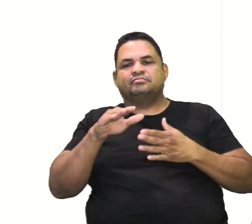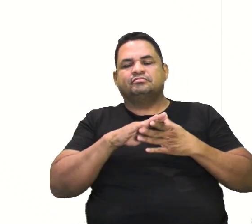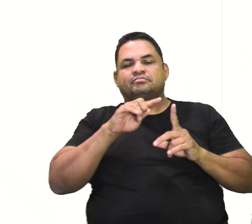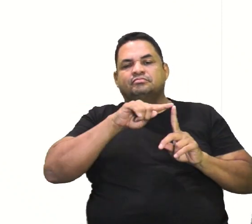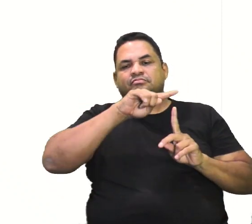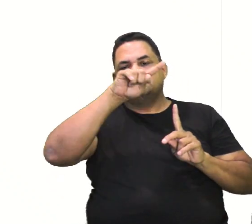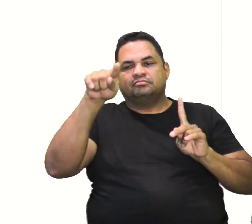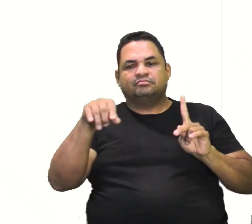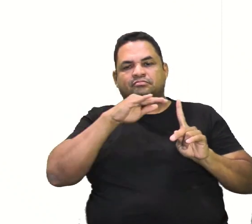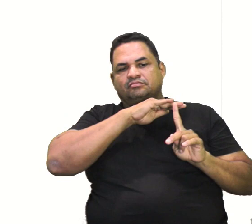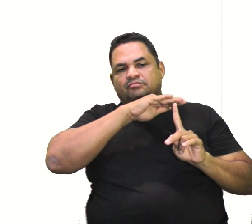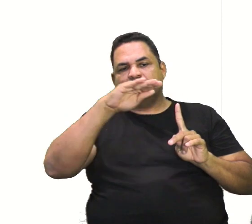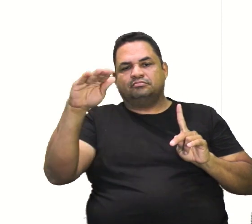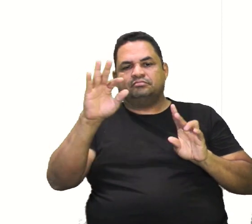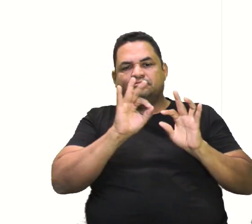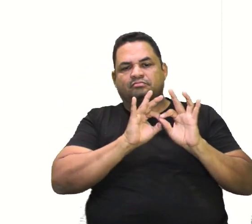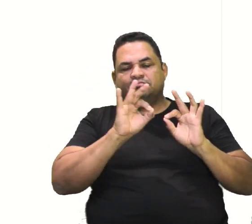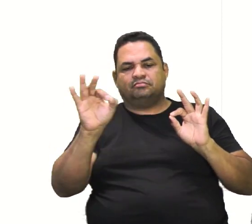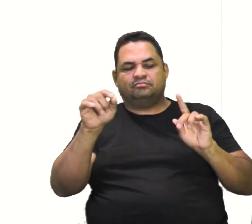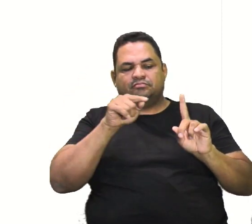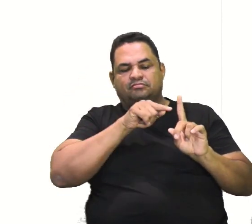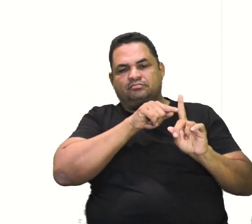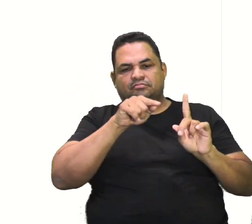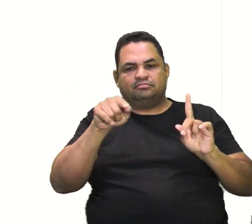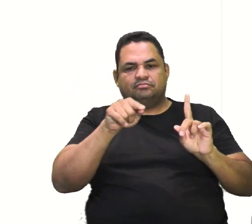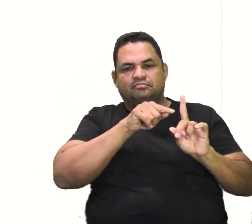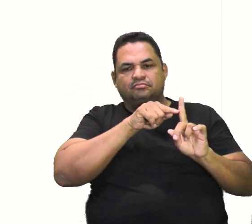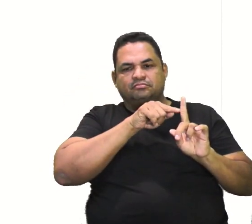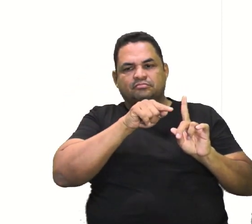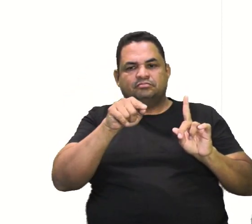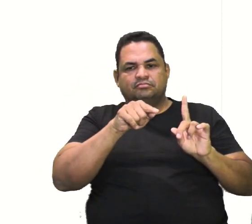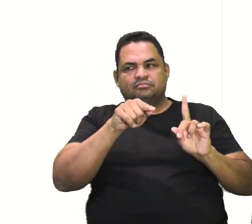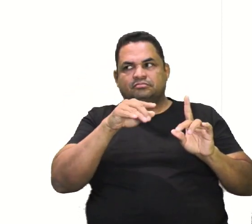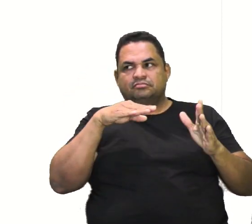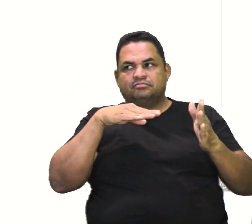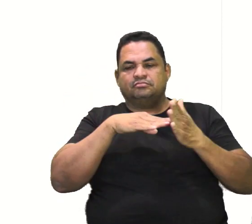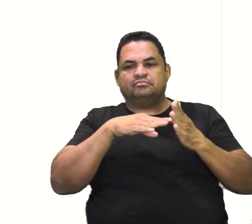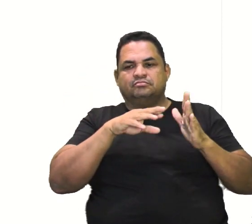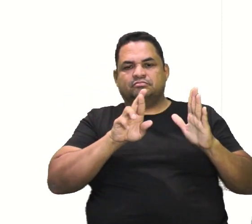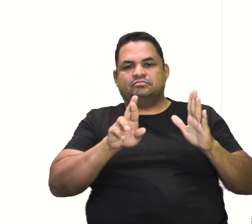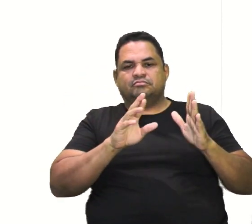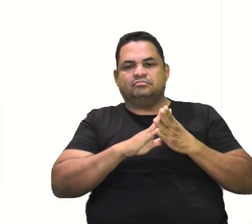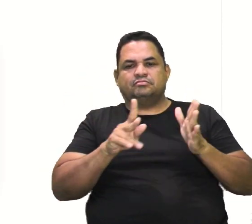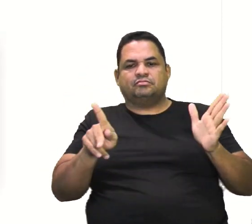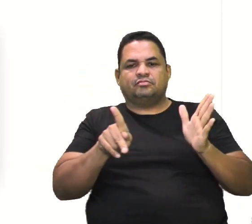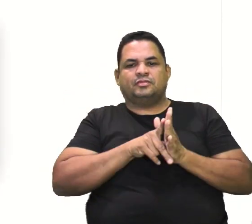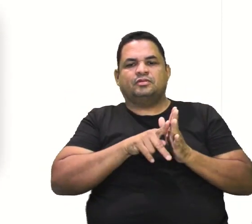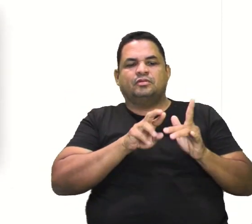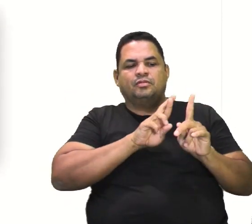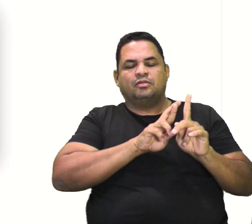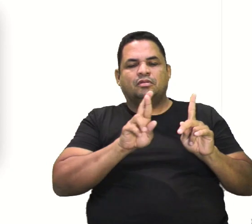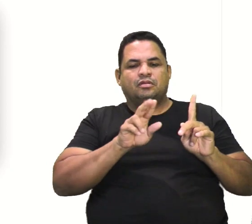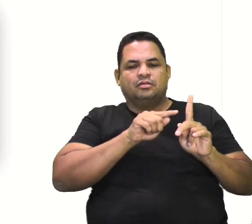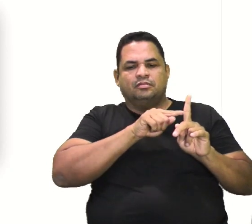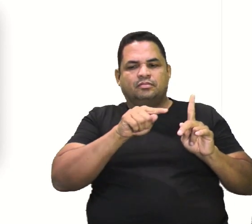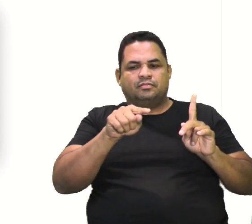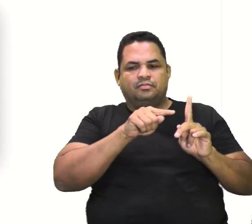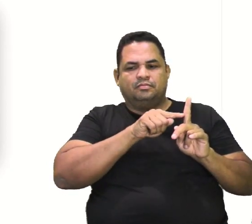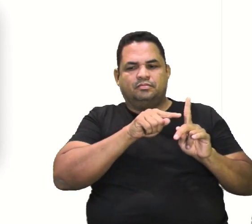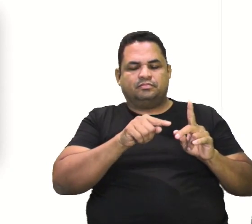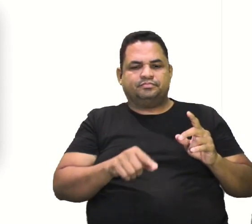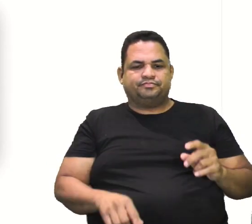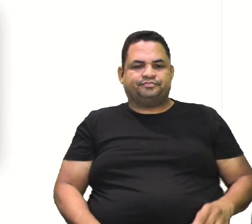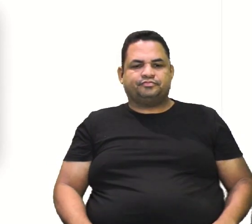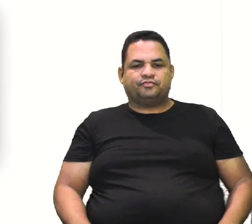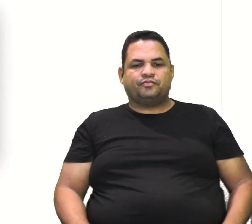tangente à circunferência, a distância do centro da circunferência até essa reta é o próprio raio. Tá